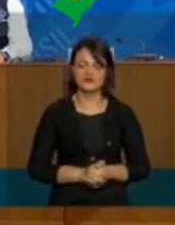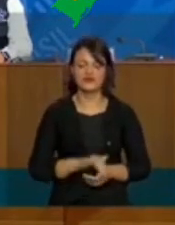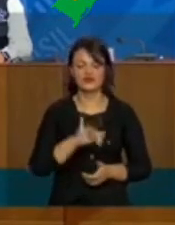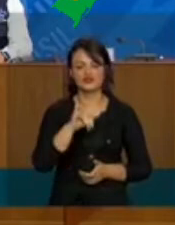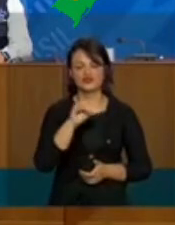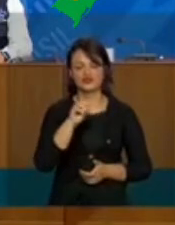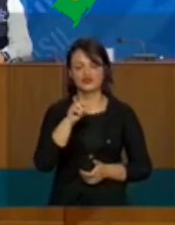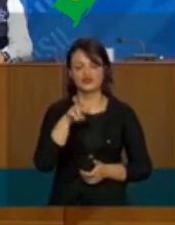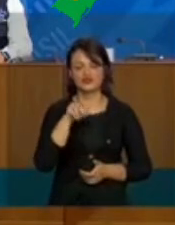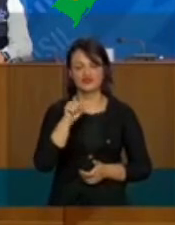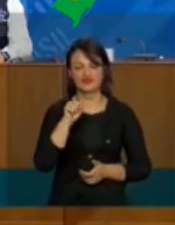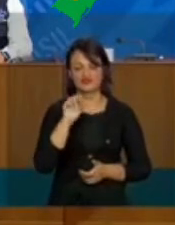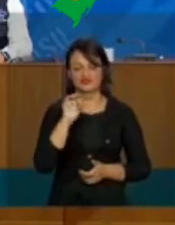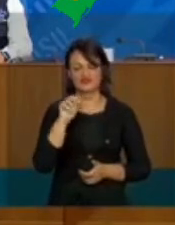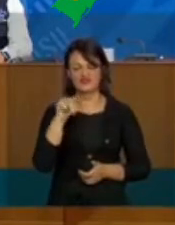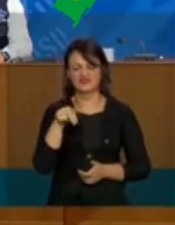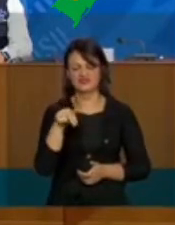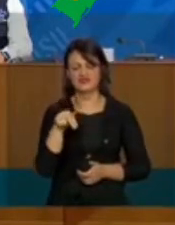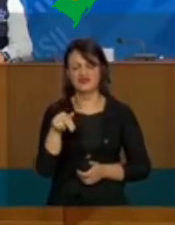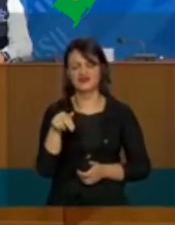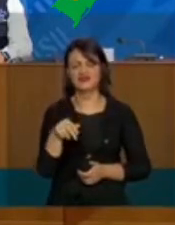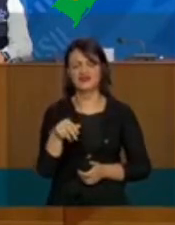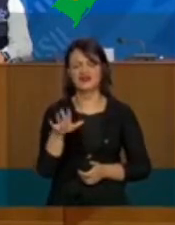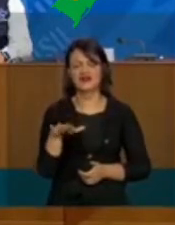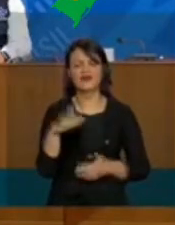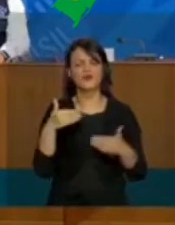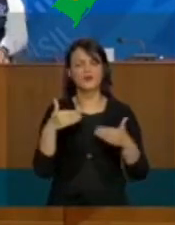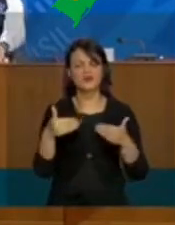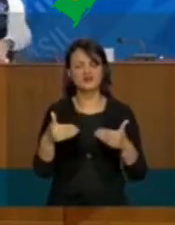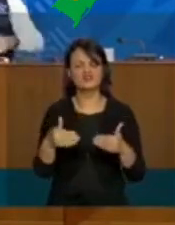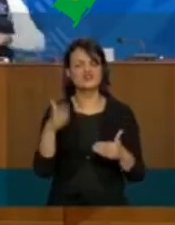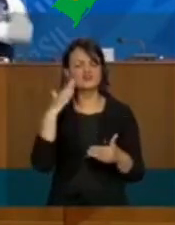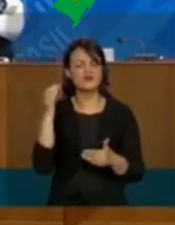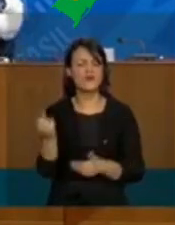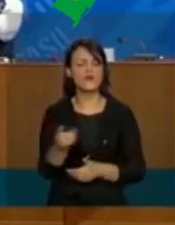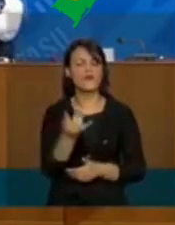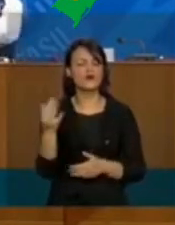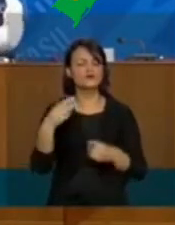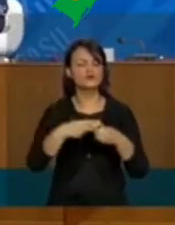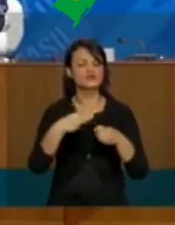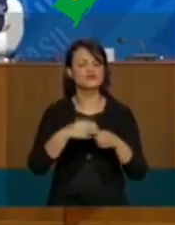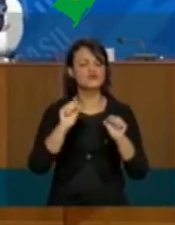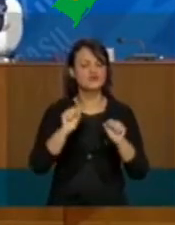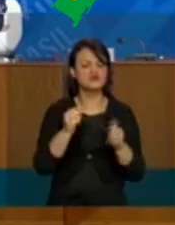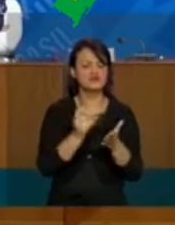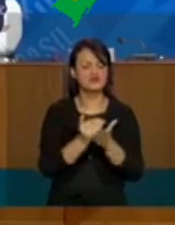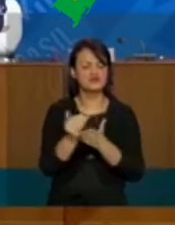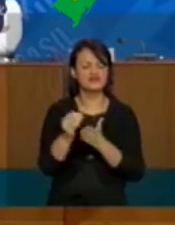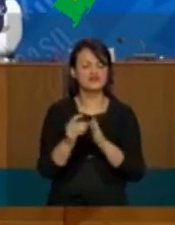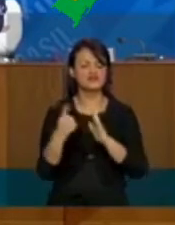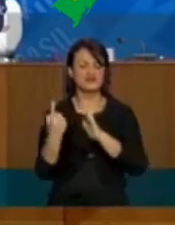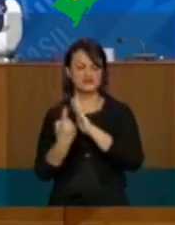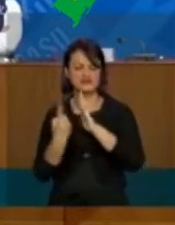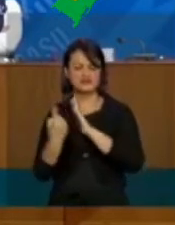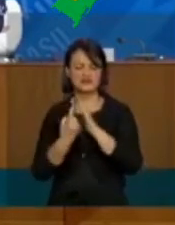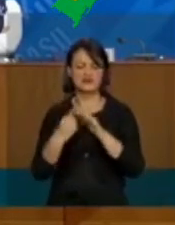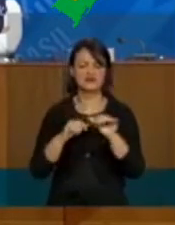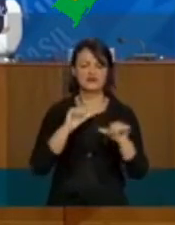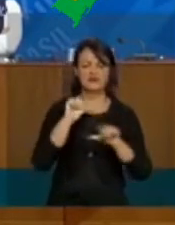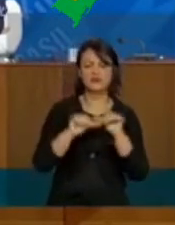Jona, da Agência Brasil, se o Ministério possui balanço de quantos municípios podem entrar em distanciamento, quantos